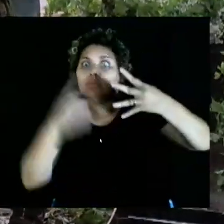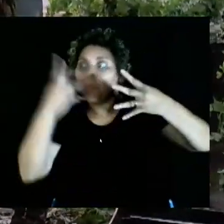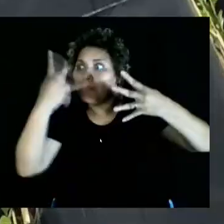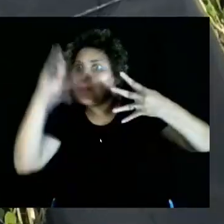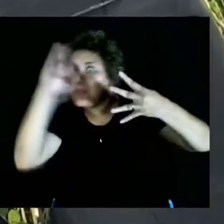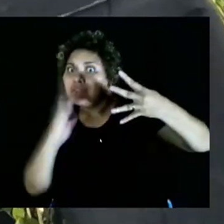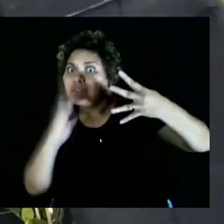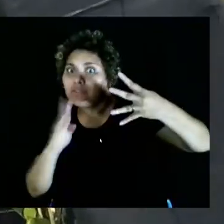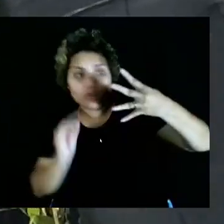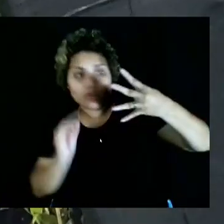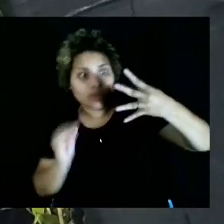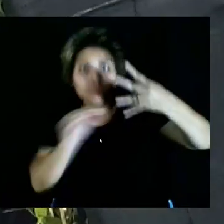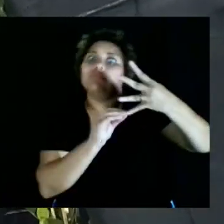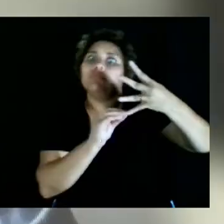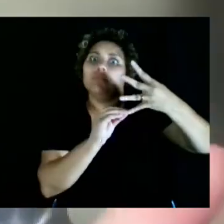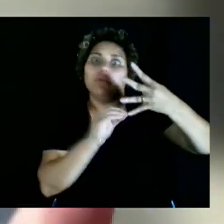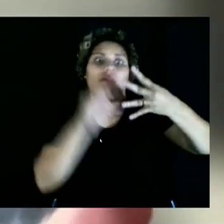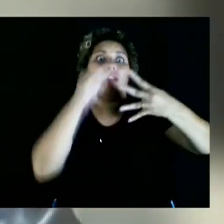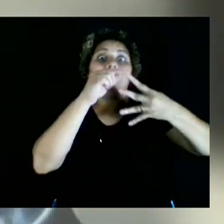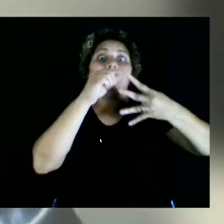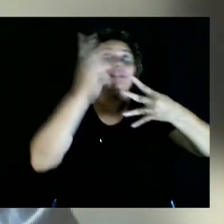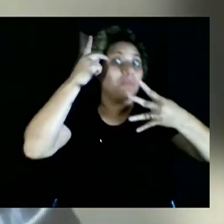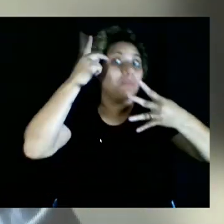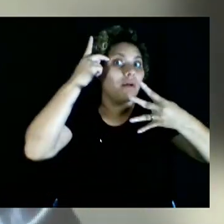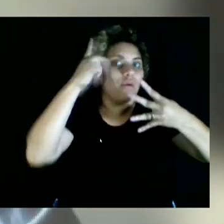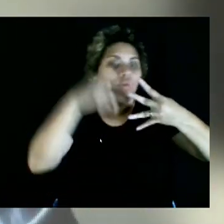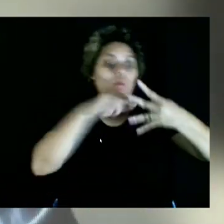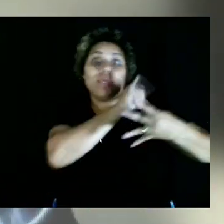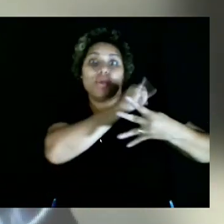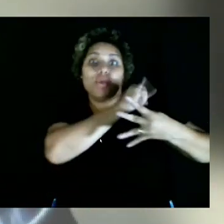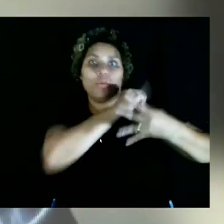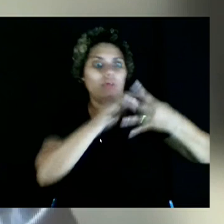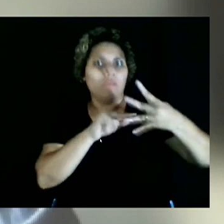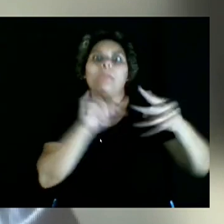São Paulo, Rio de Janeiro e Brasília. A coleta de dados vai acontecer em